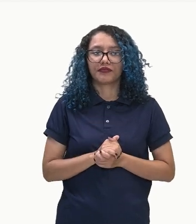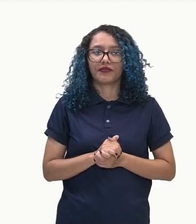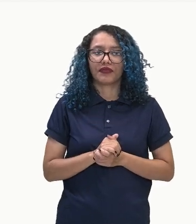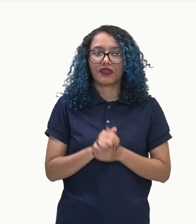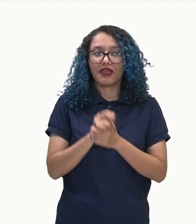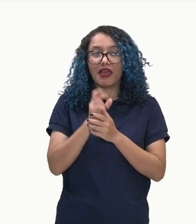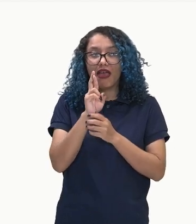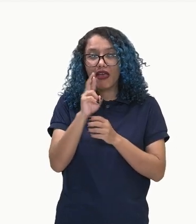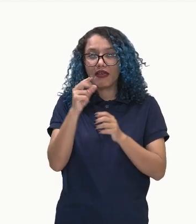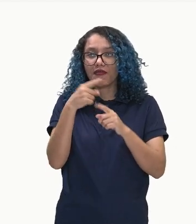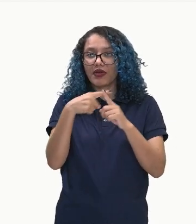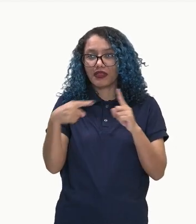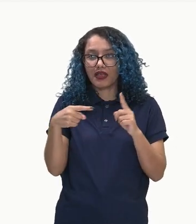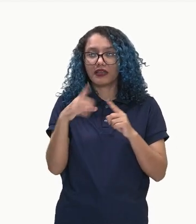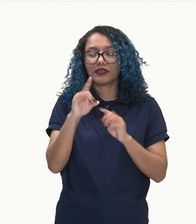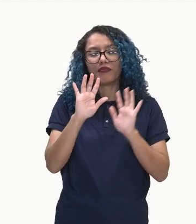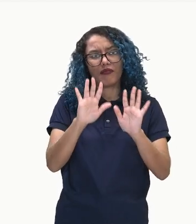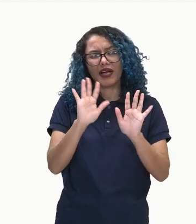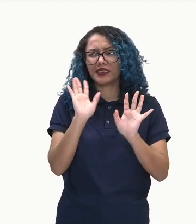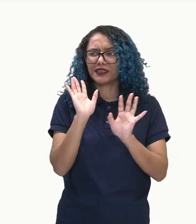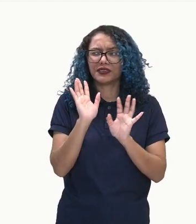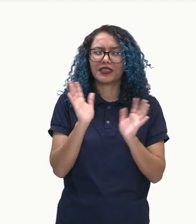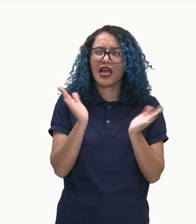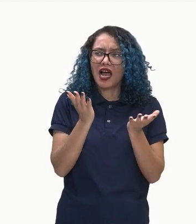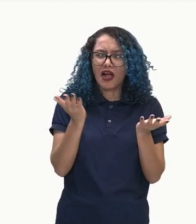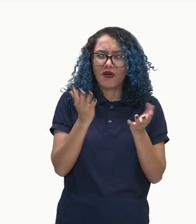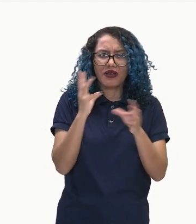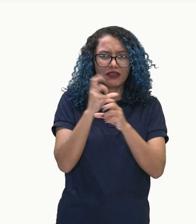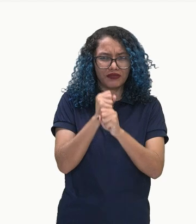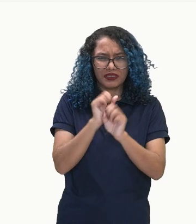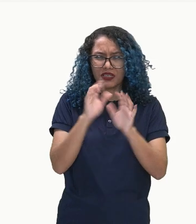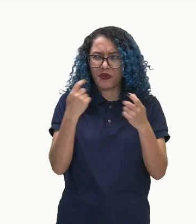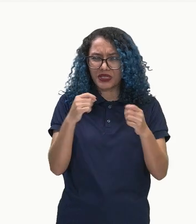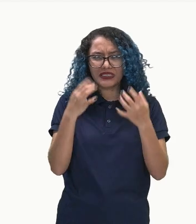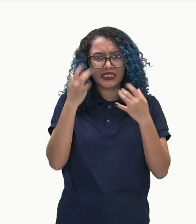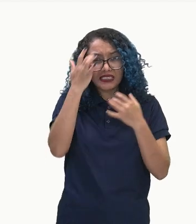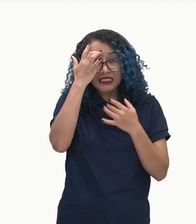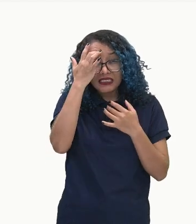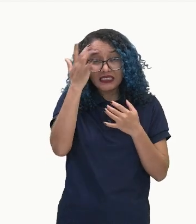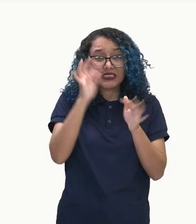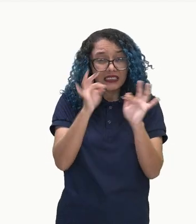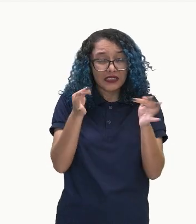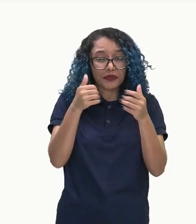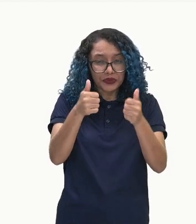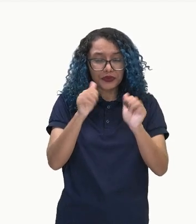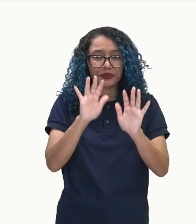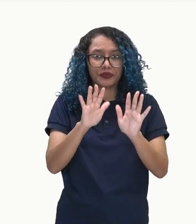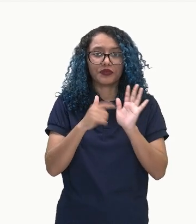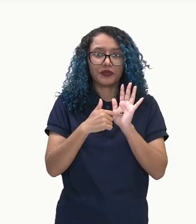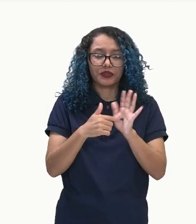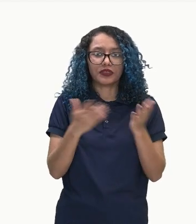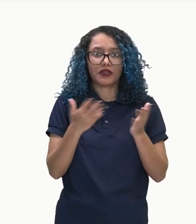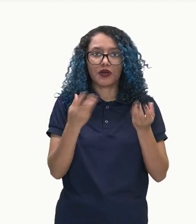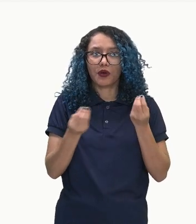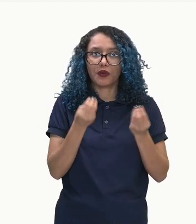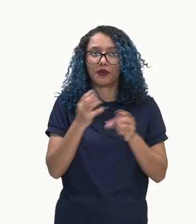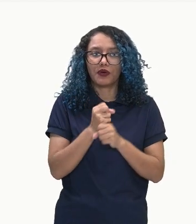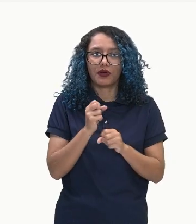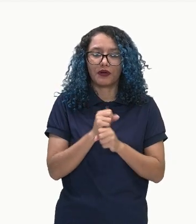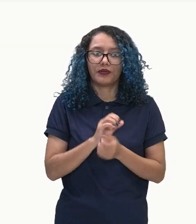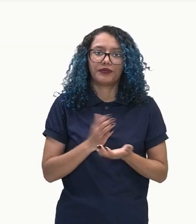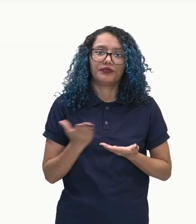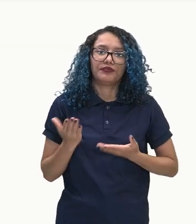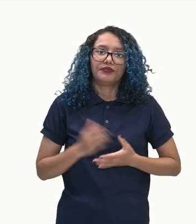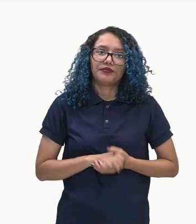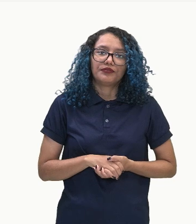Mas é aula de revisão. É aula para fazer a coisa mais simples. Então, usa a fórmula certa. Comprimento igual a π vezes o diâmetro. Certo? Bora